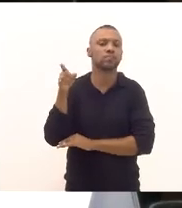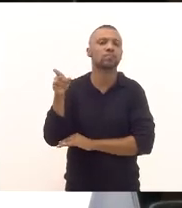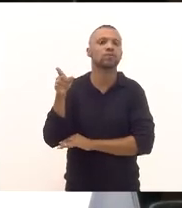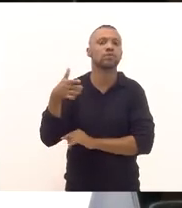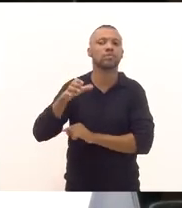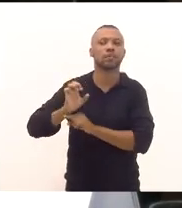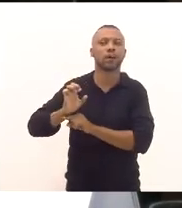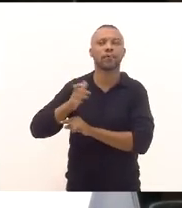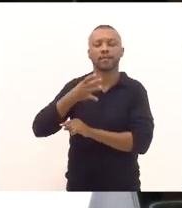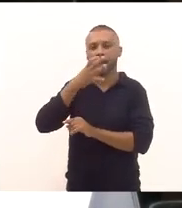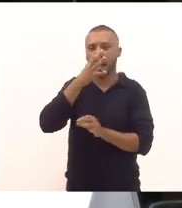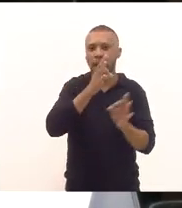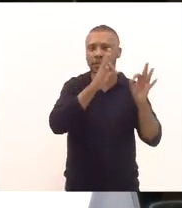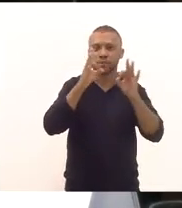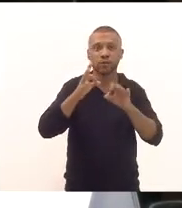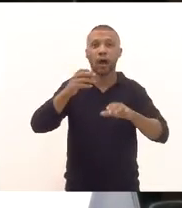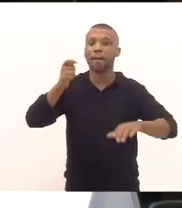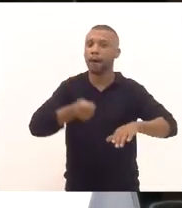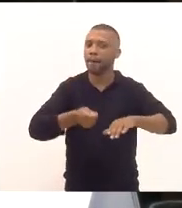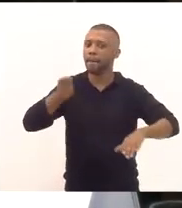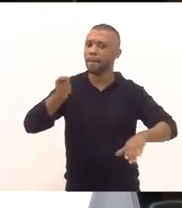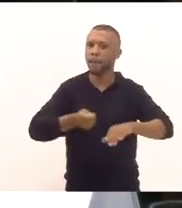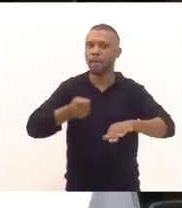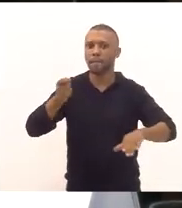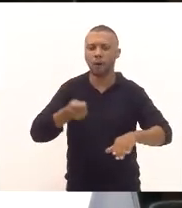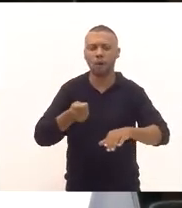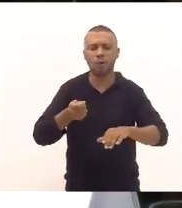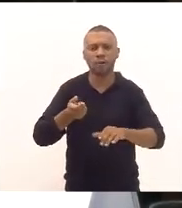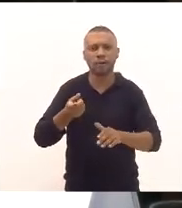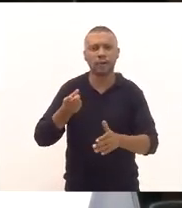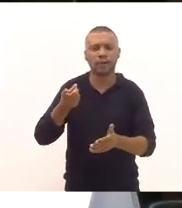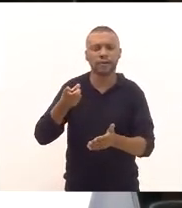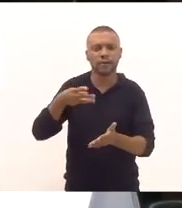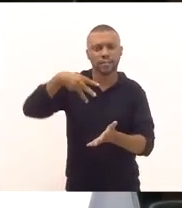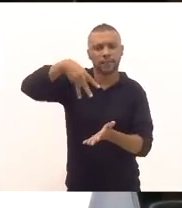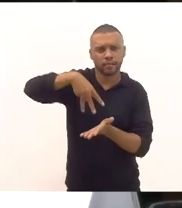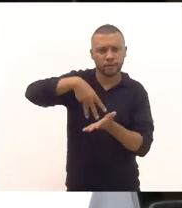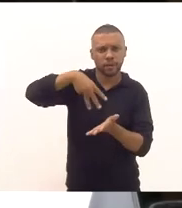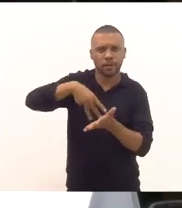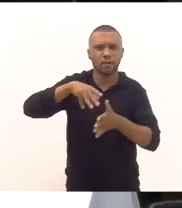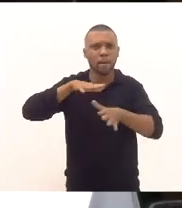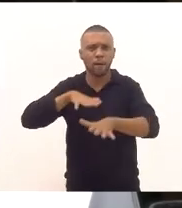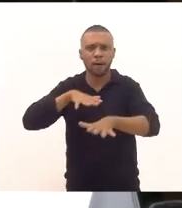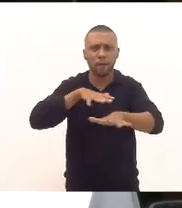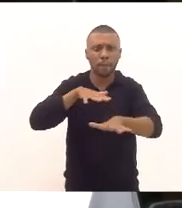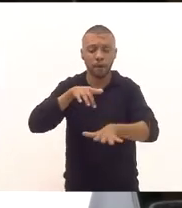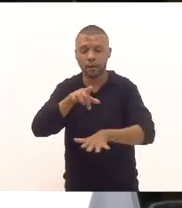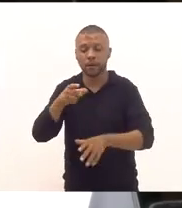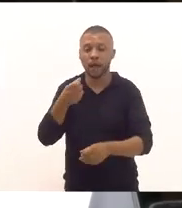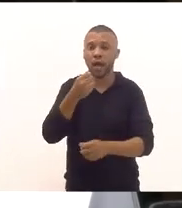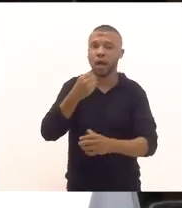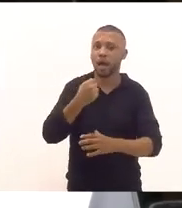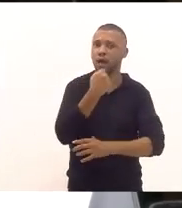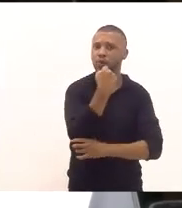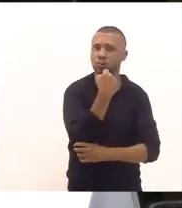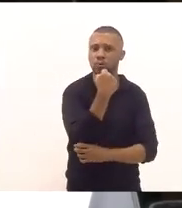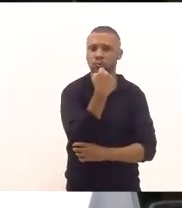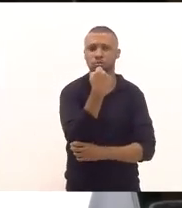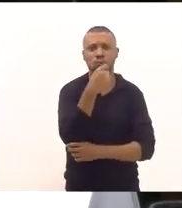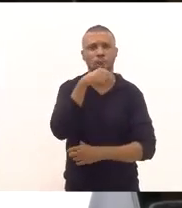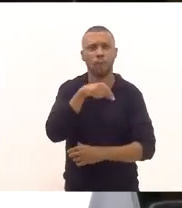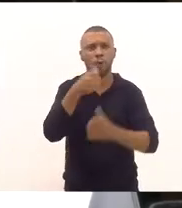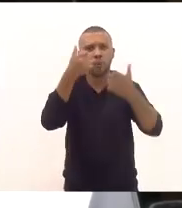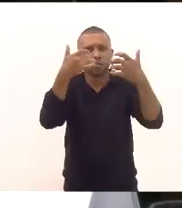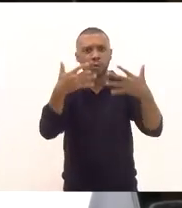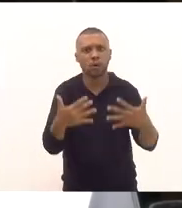eu estava assistindo A Grande Rio na avenida é a grande rio trazendo de Emerson ali na frente falando de hoje